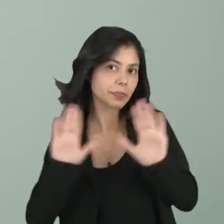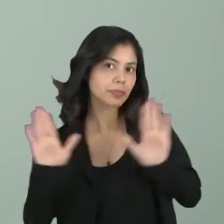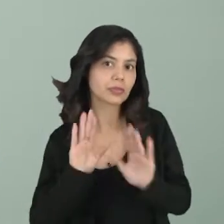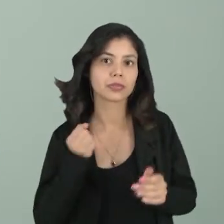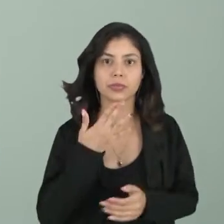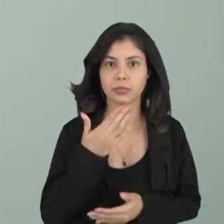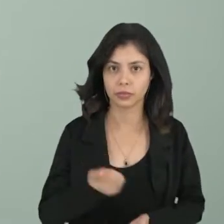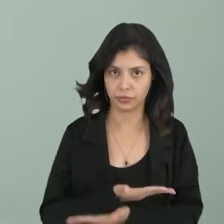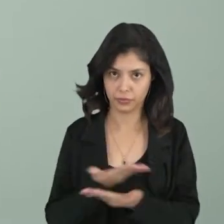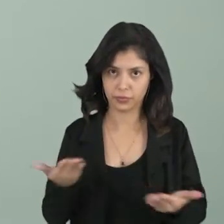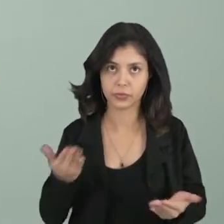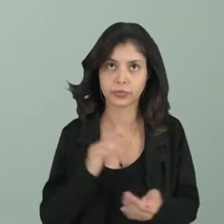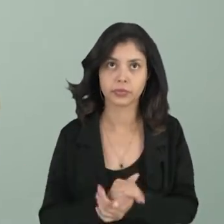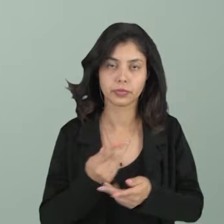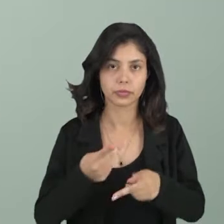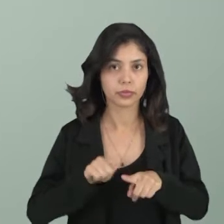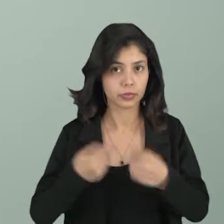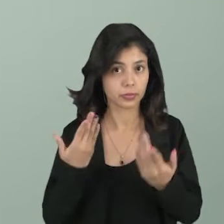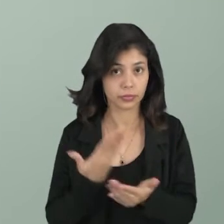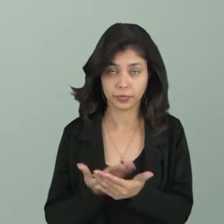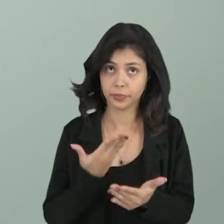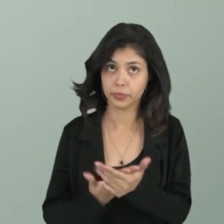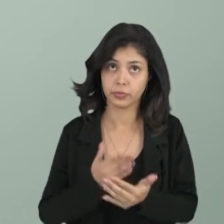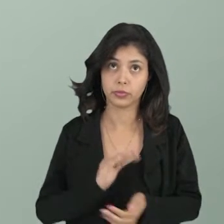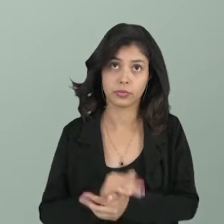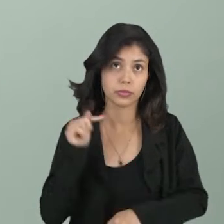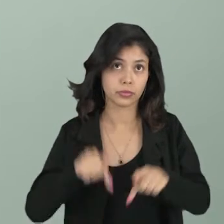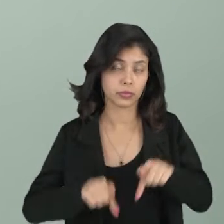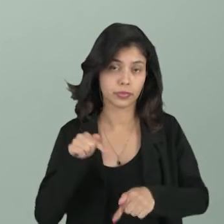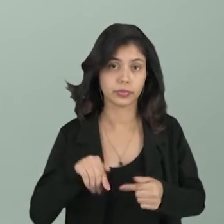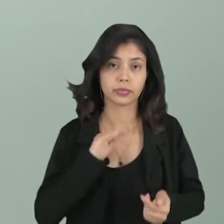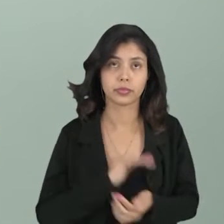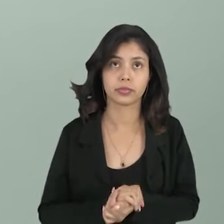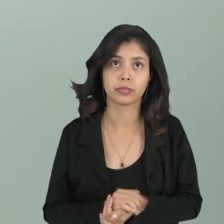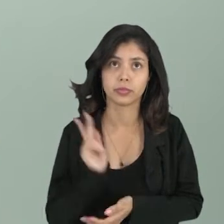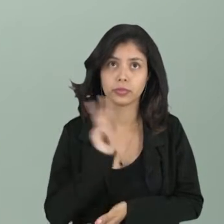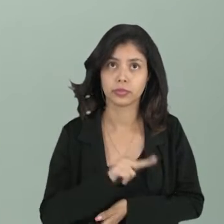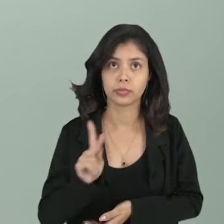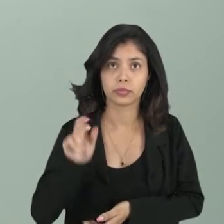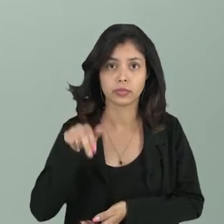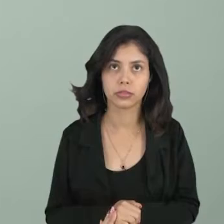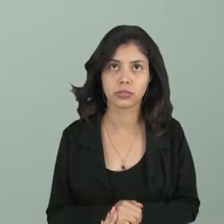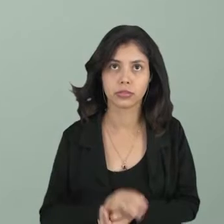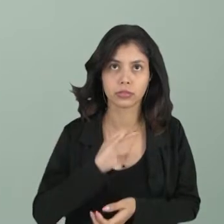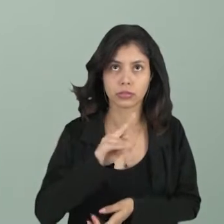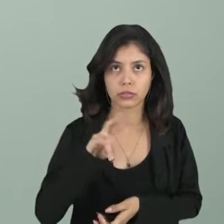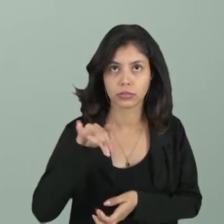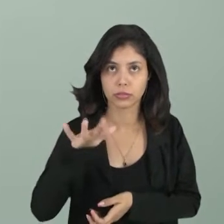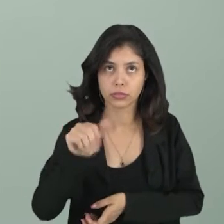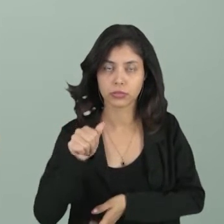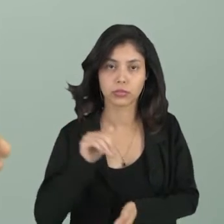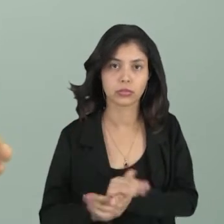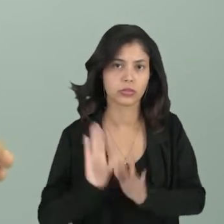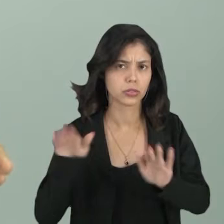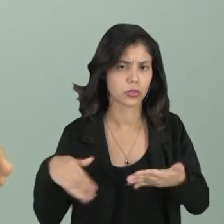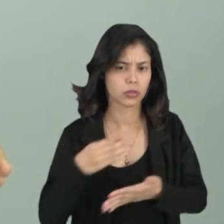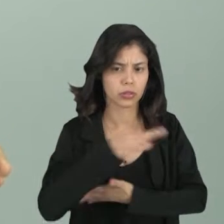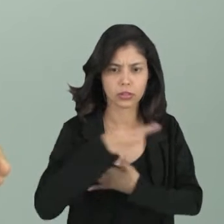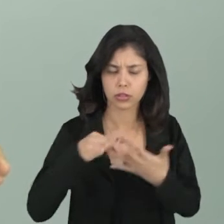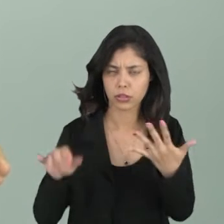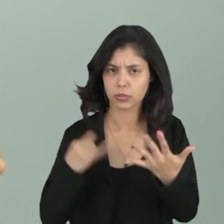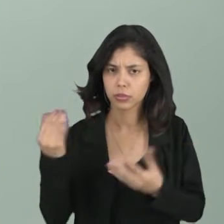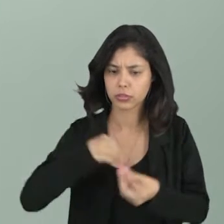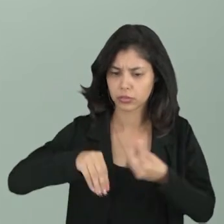Oi, pessoal, tudo bem? Sejam bem-vindos a mais uma aula de Química. Sou a professora Núbia e para a gente ver quais são os principais